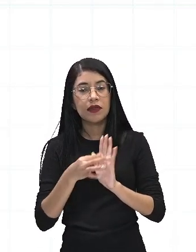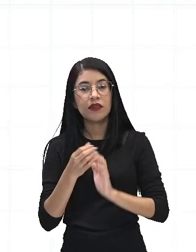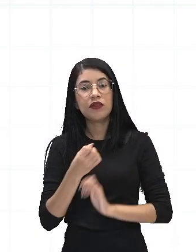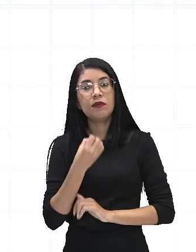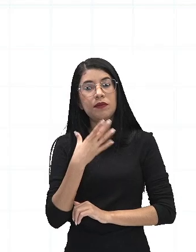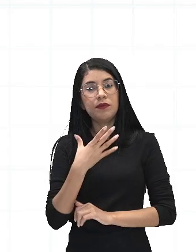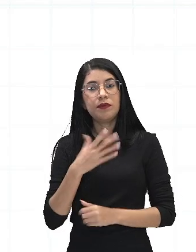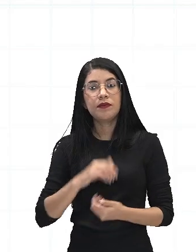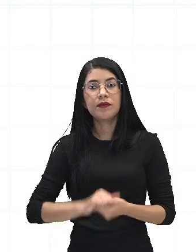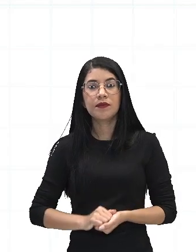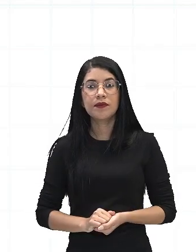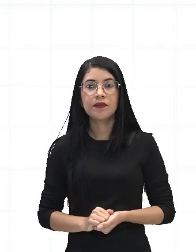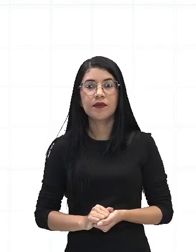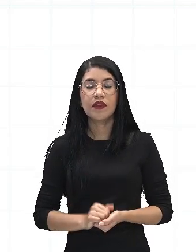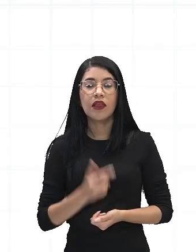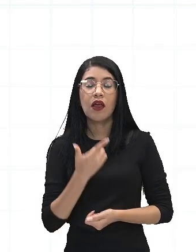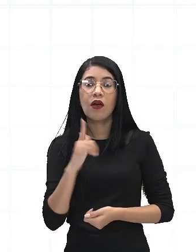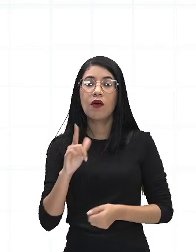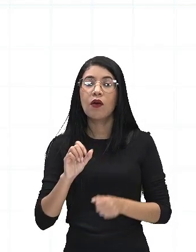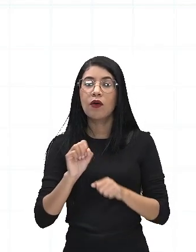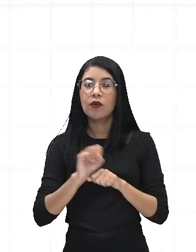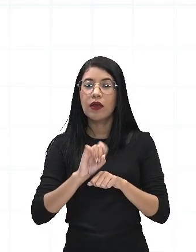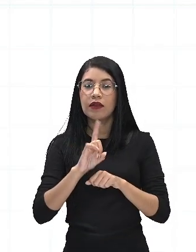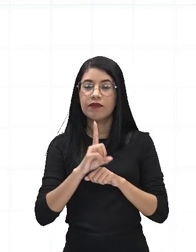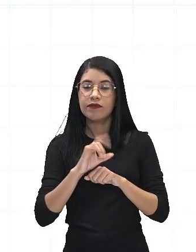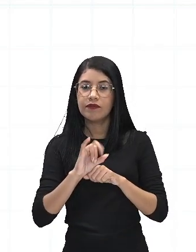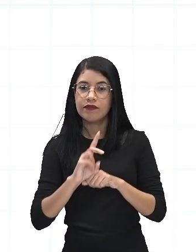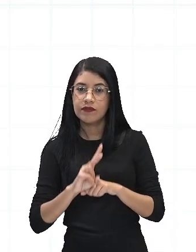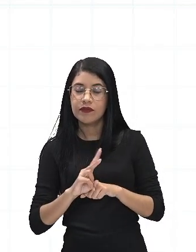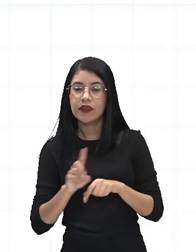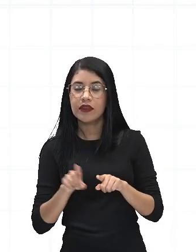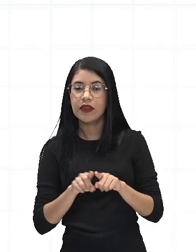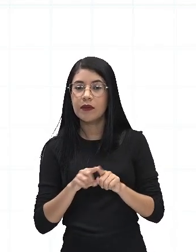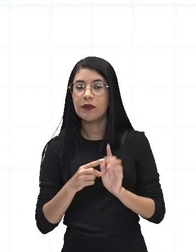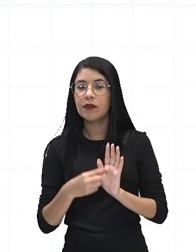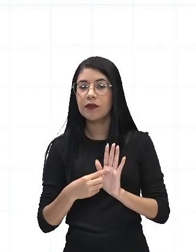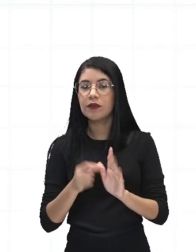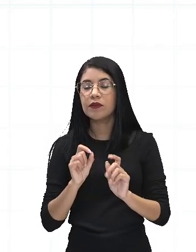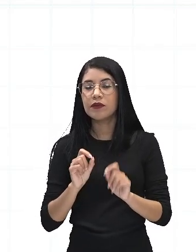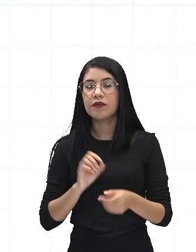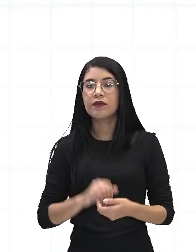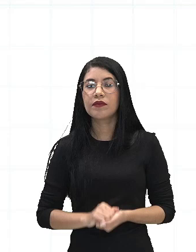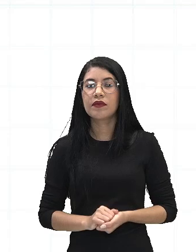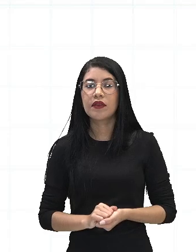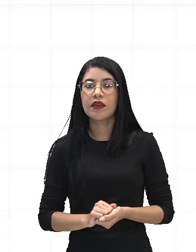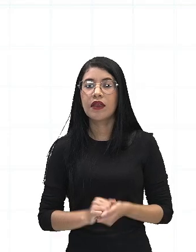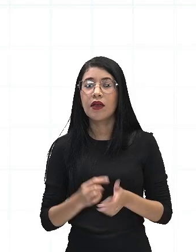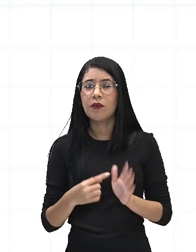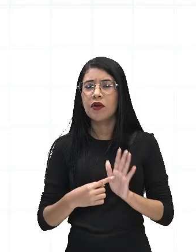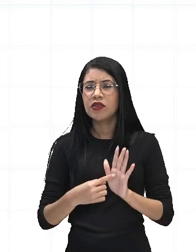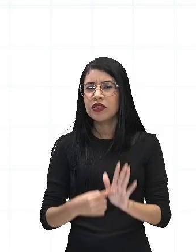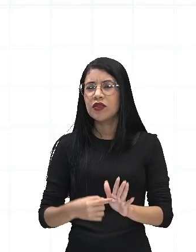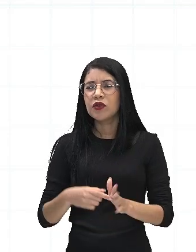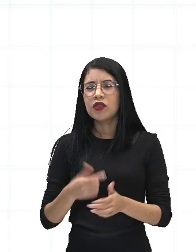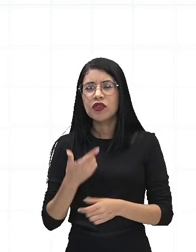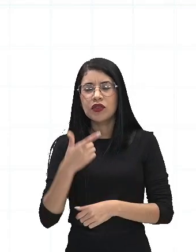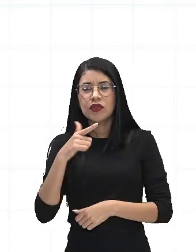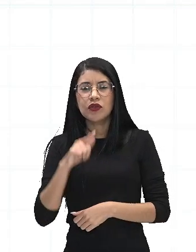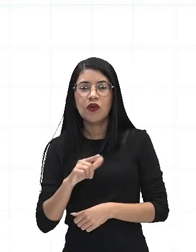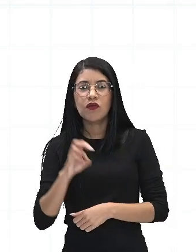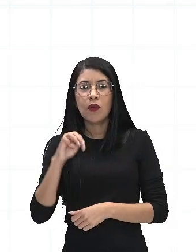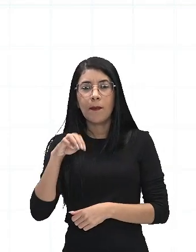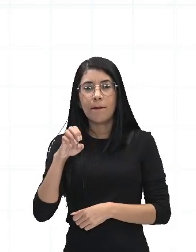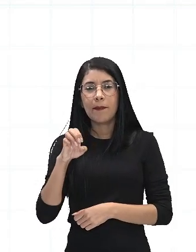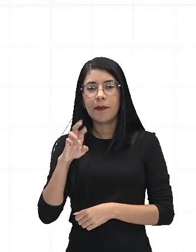ok? Além disso, outro advérbio aparece aqui, trazendo exatamente, reforçando essa crítica,